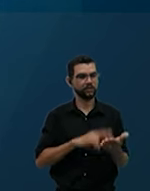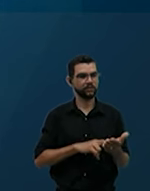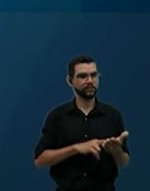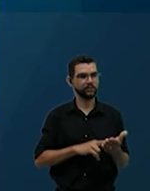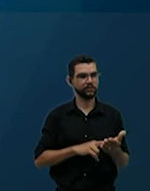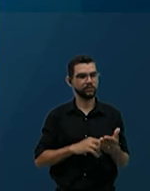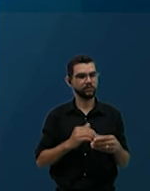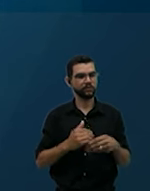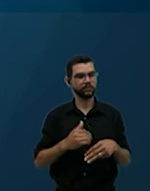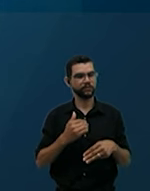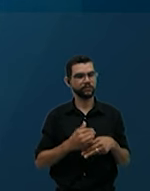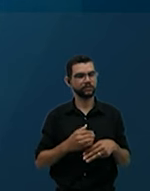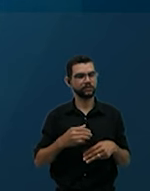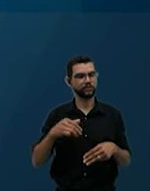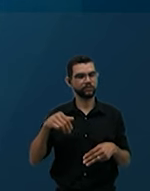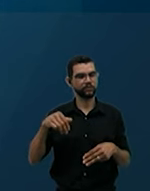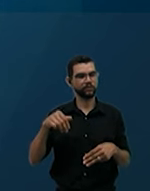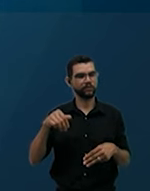pelo